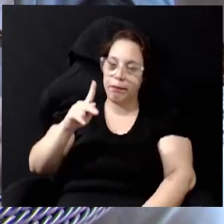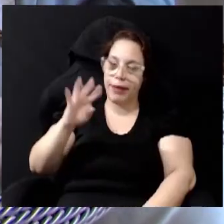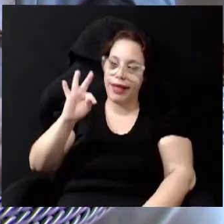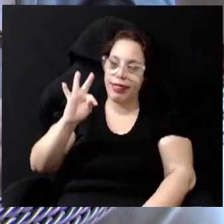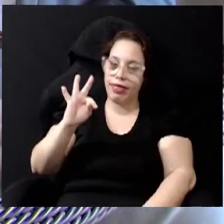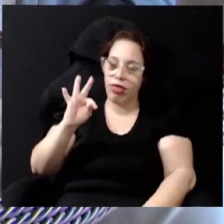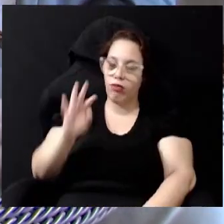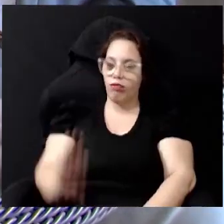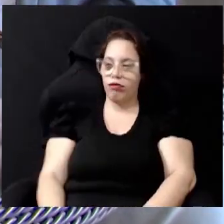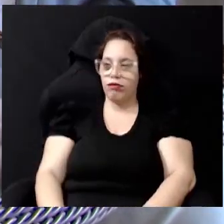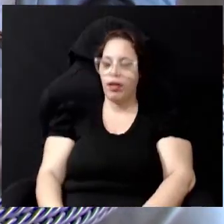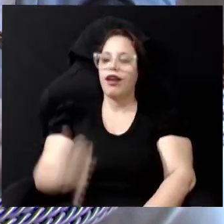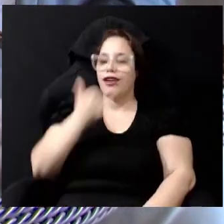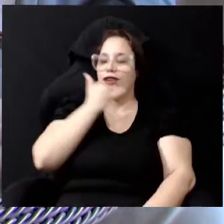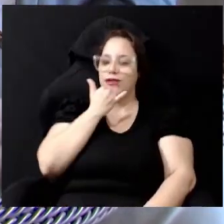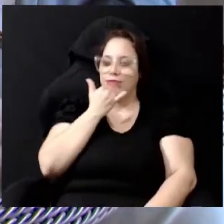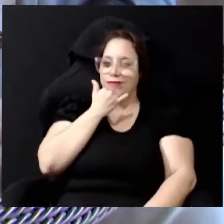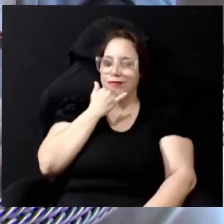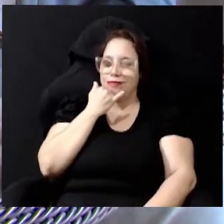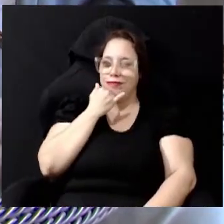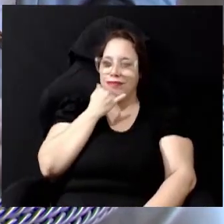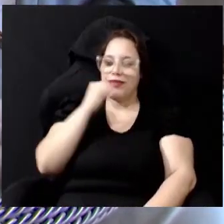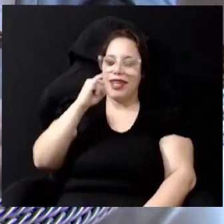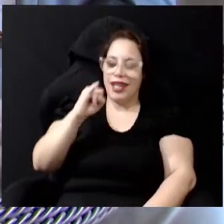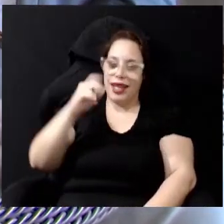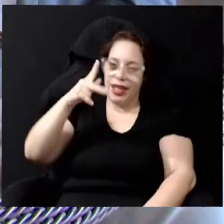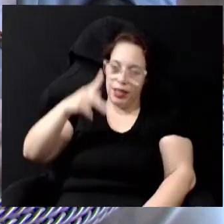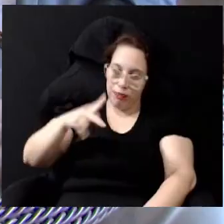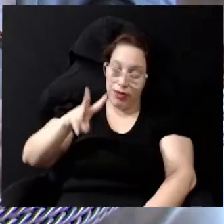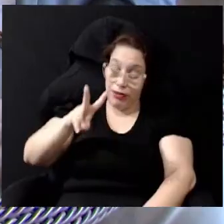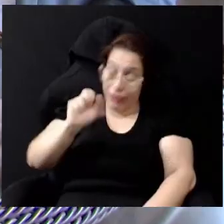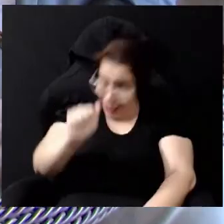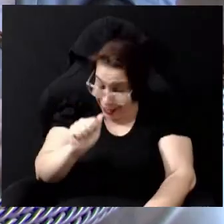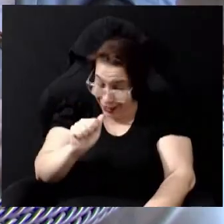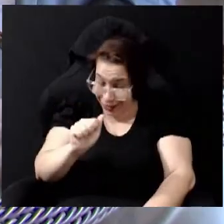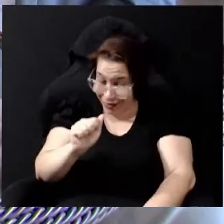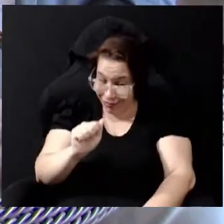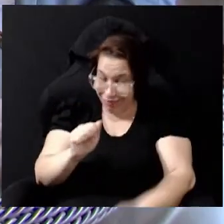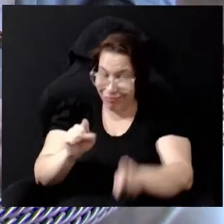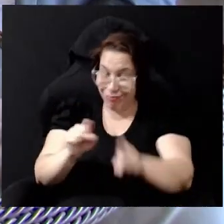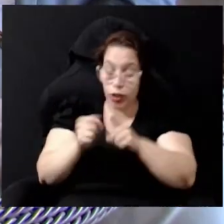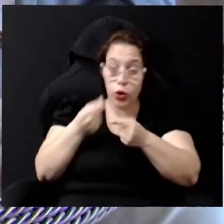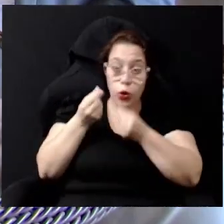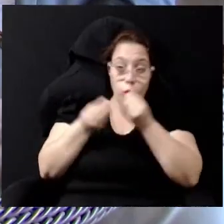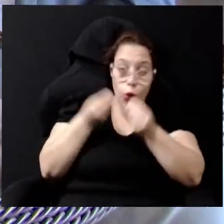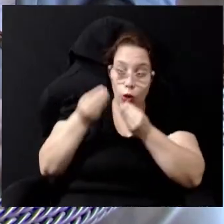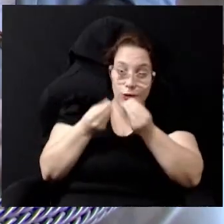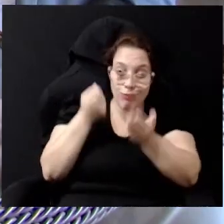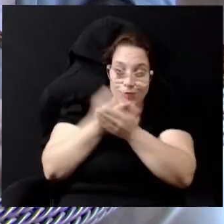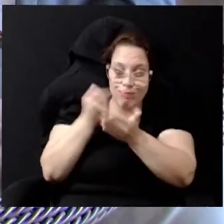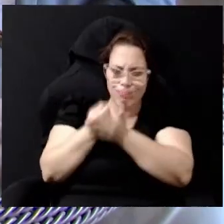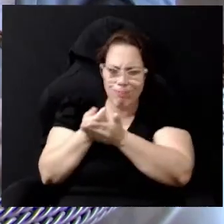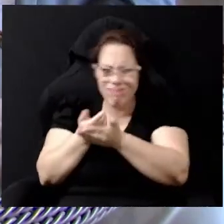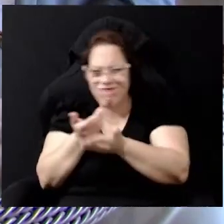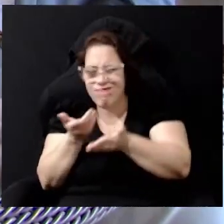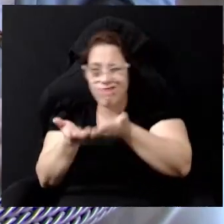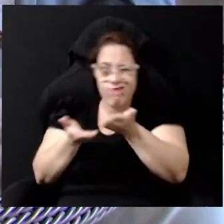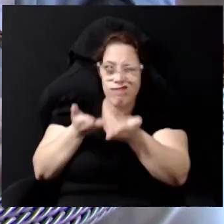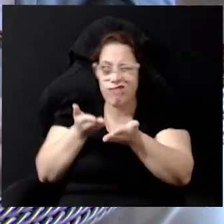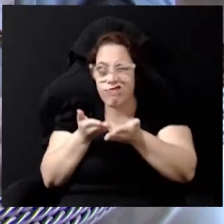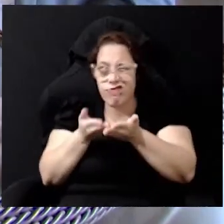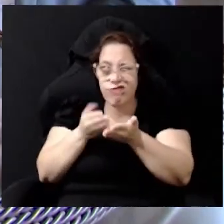escolar. Como dar conta, né, dessas obrigações que se somam aos gastos parcelados das festas de Natal,